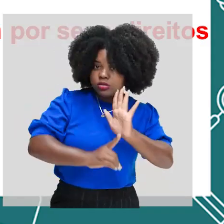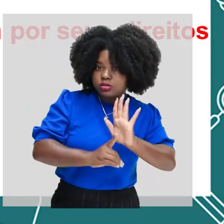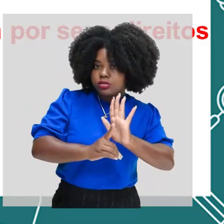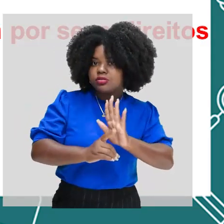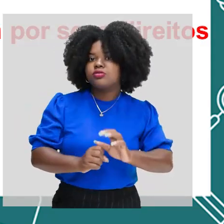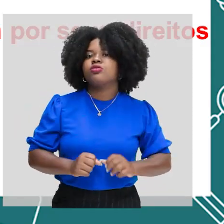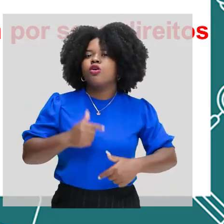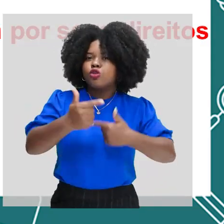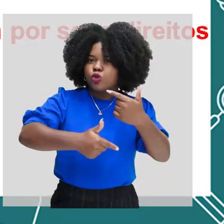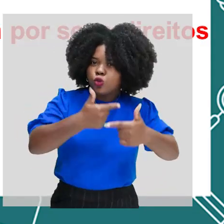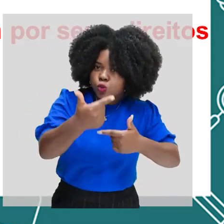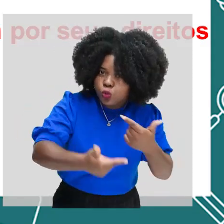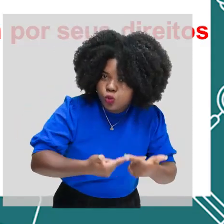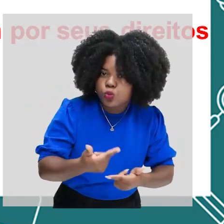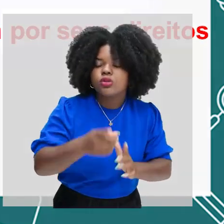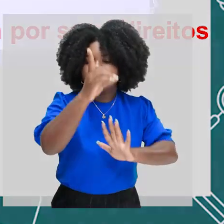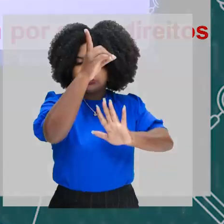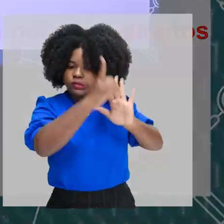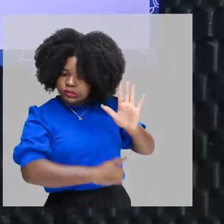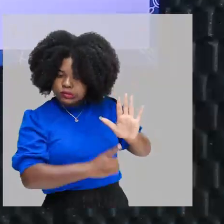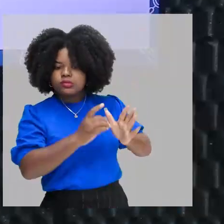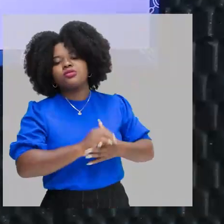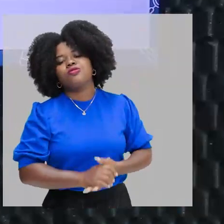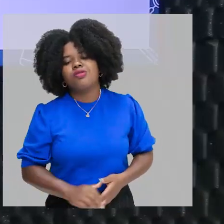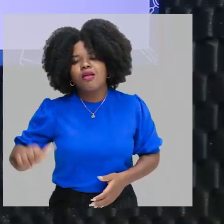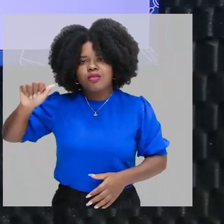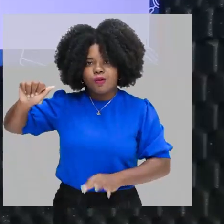trecho convoca as pessoas a defender e lutar